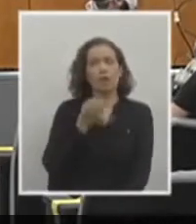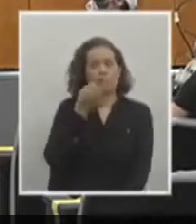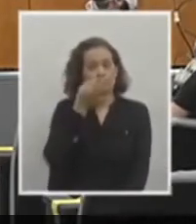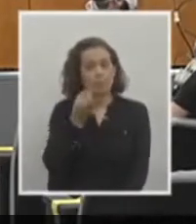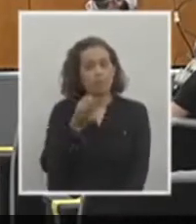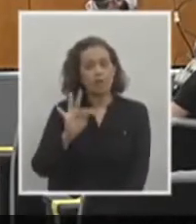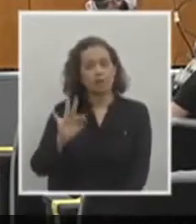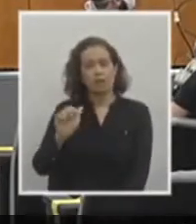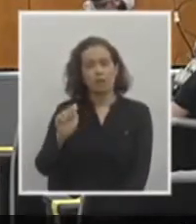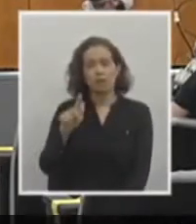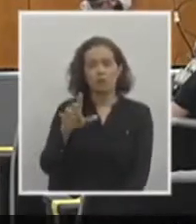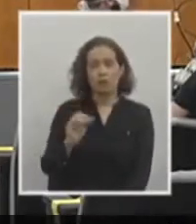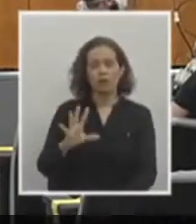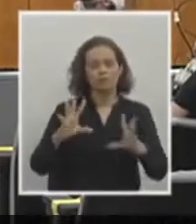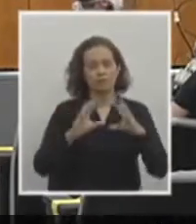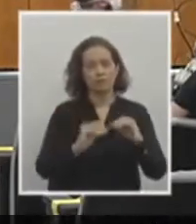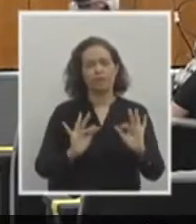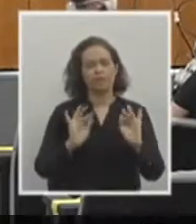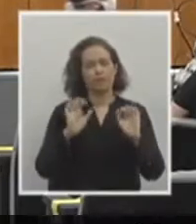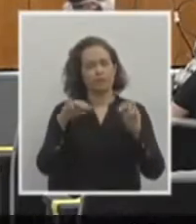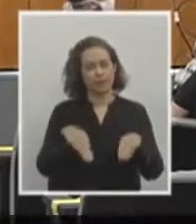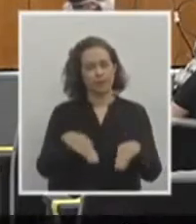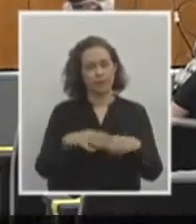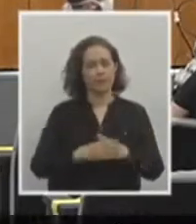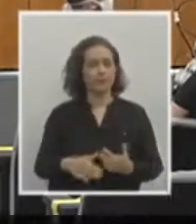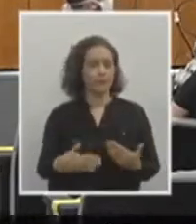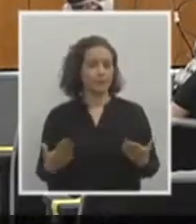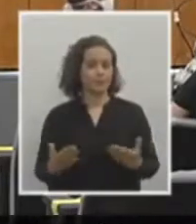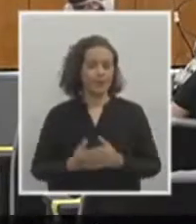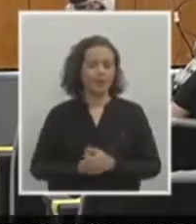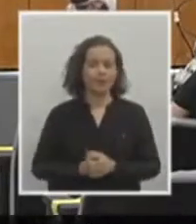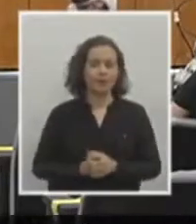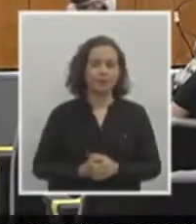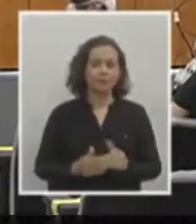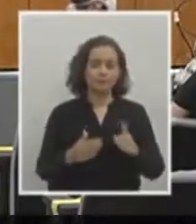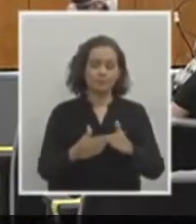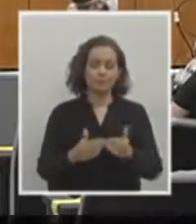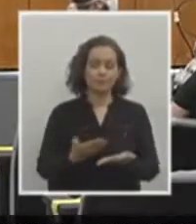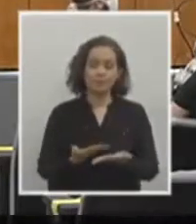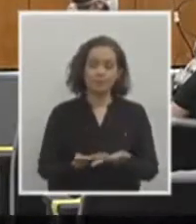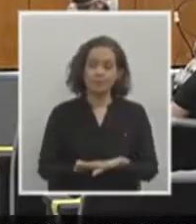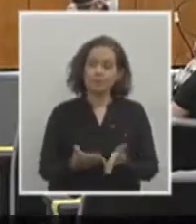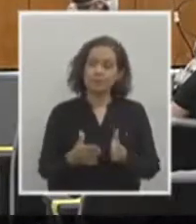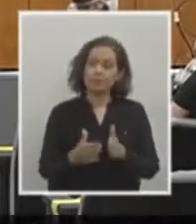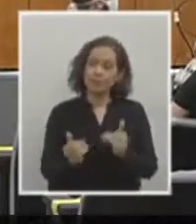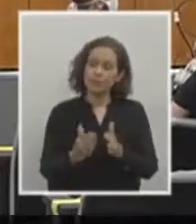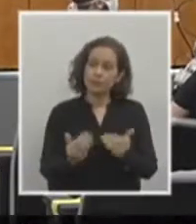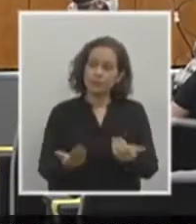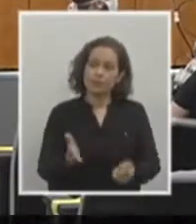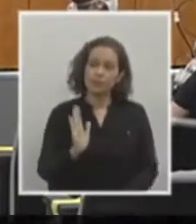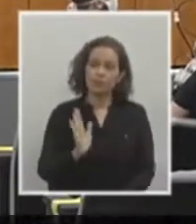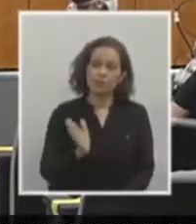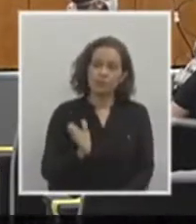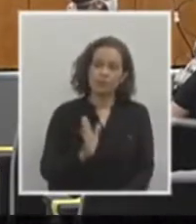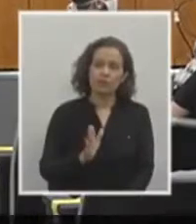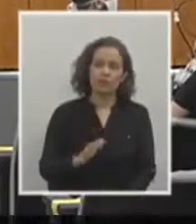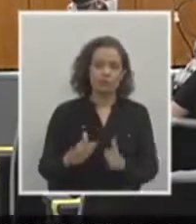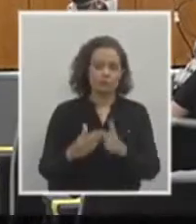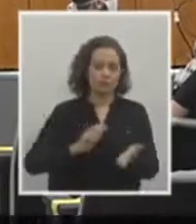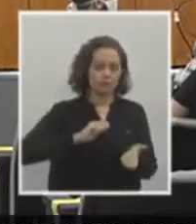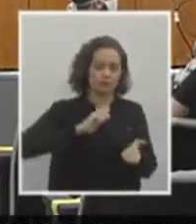as conclusões finais. Bem, então, diante do encaminhamento que eu fiz, pedir aqui, por favor, deputado, assine aqui